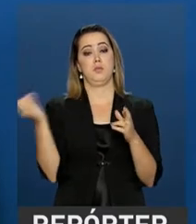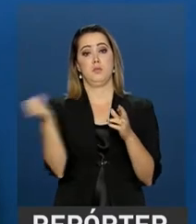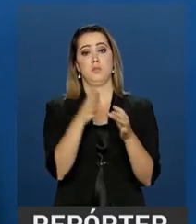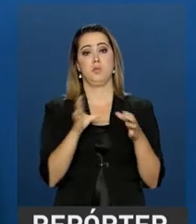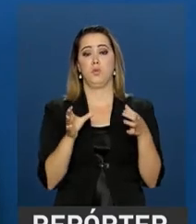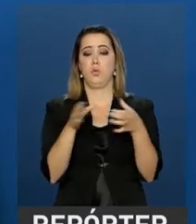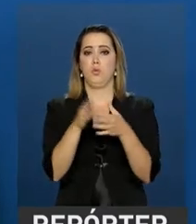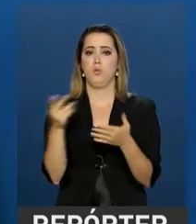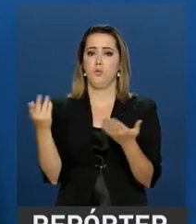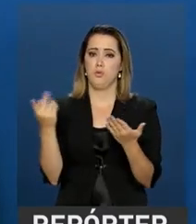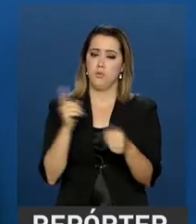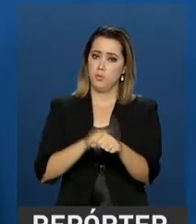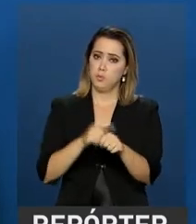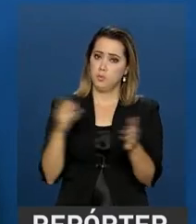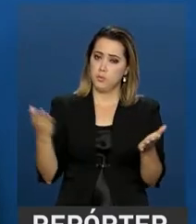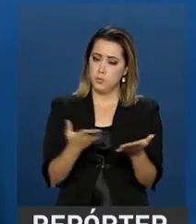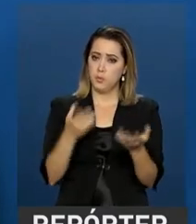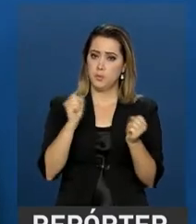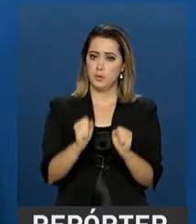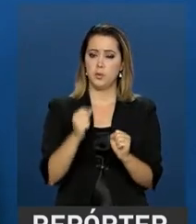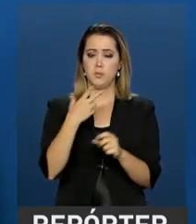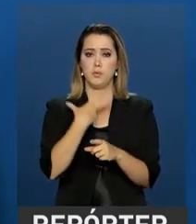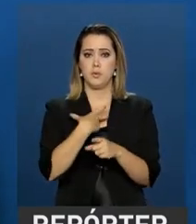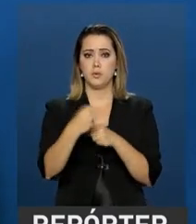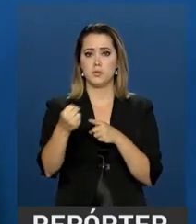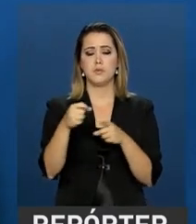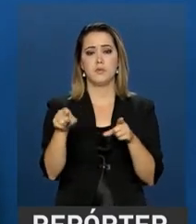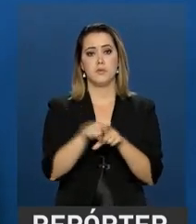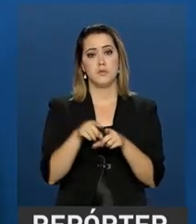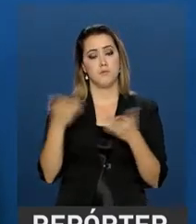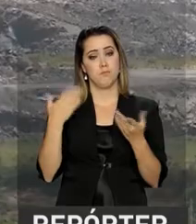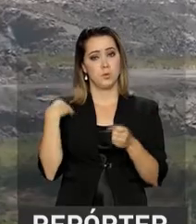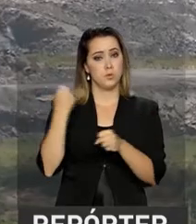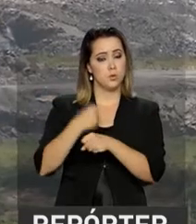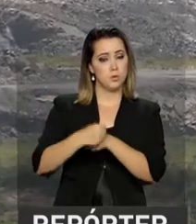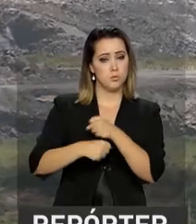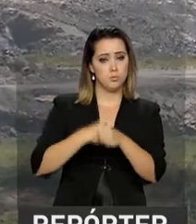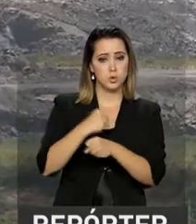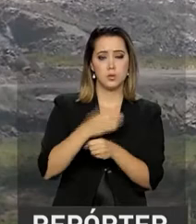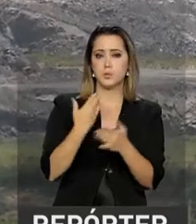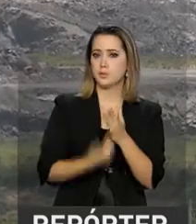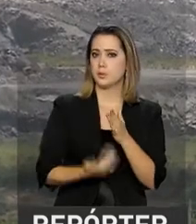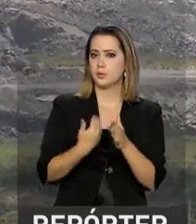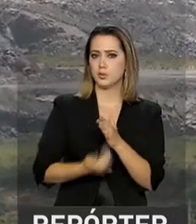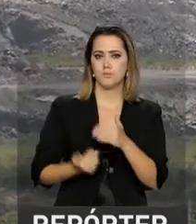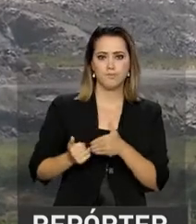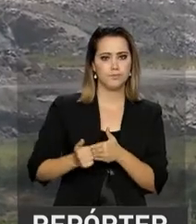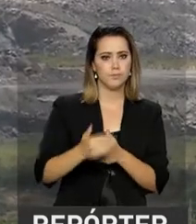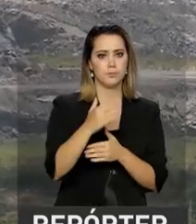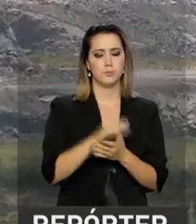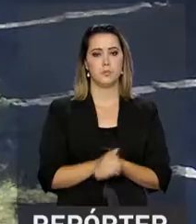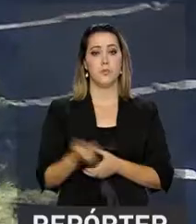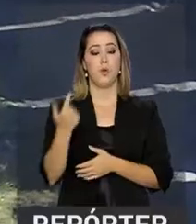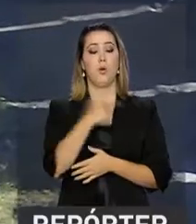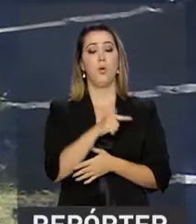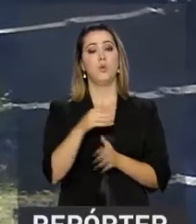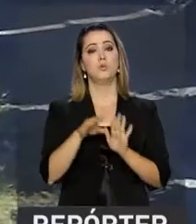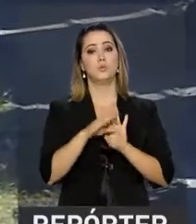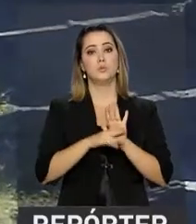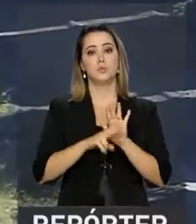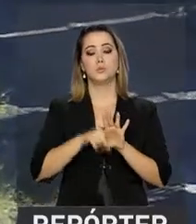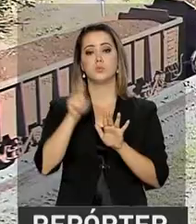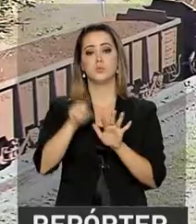estádio no país que permita recuperar os anos perdidos e avançar outra medida do programa de revitalização é a